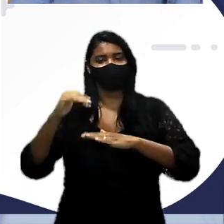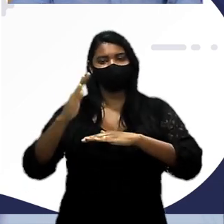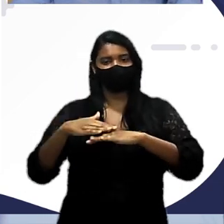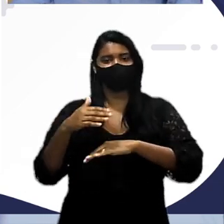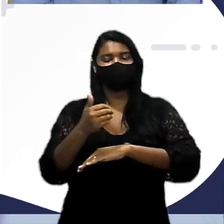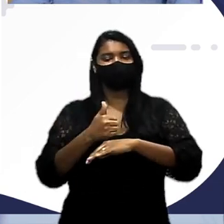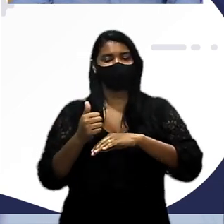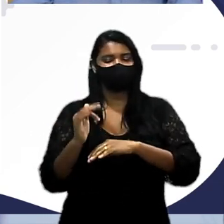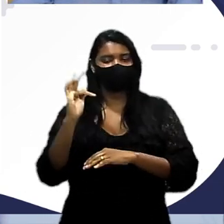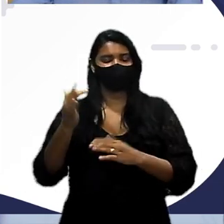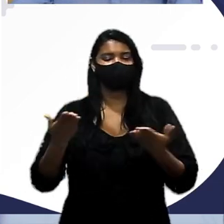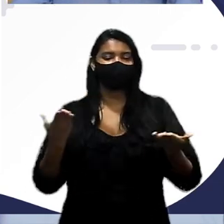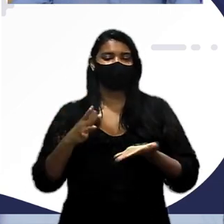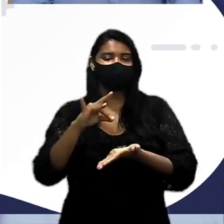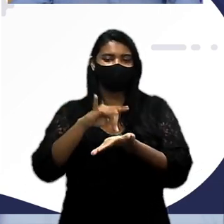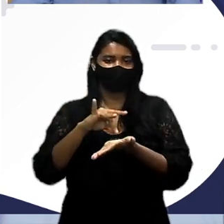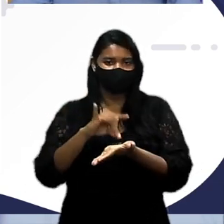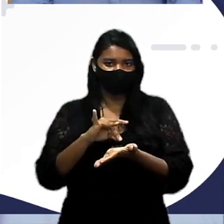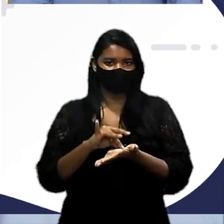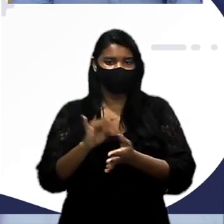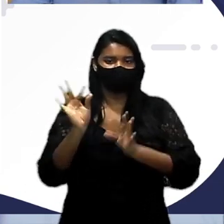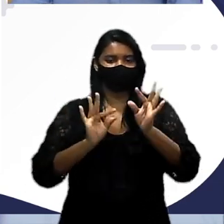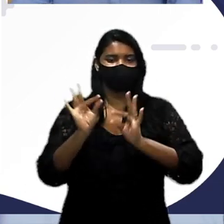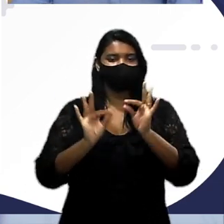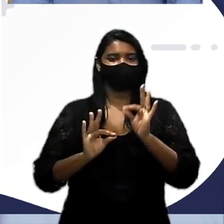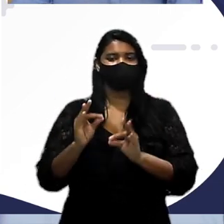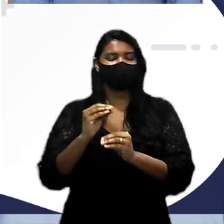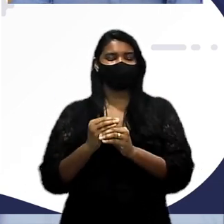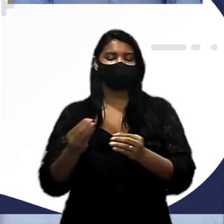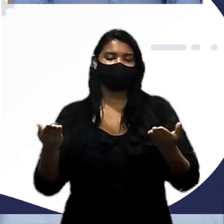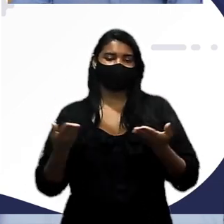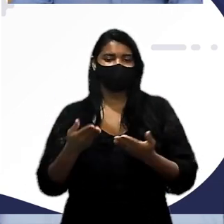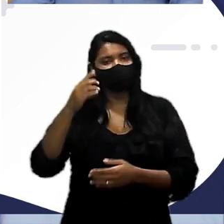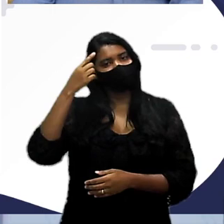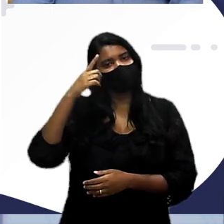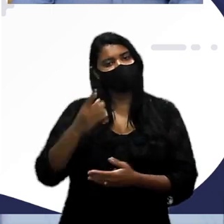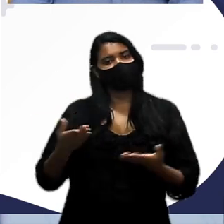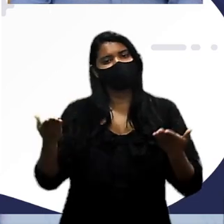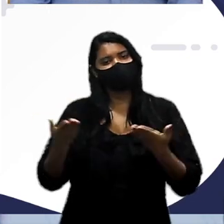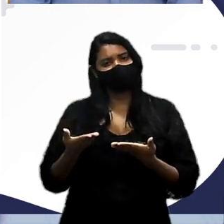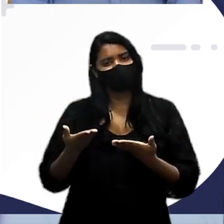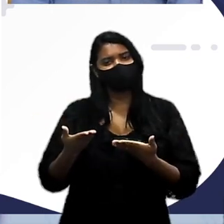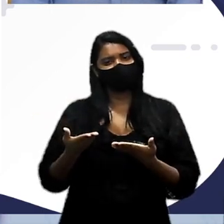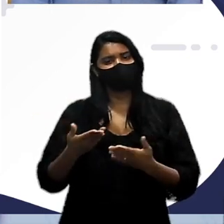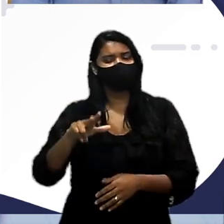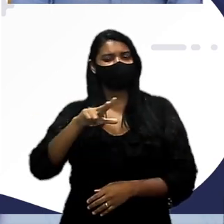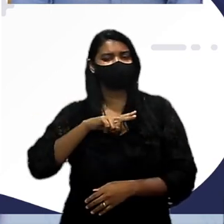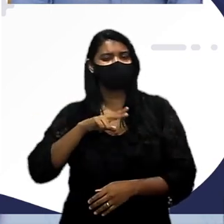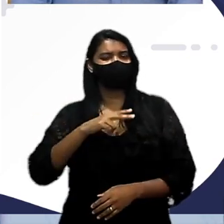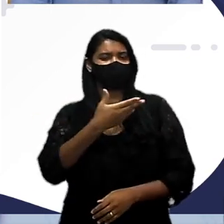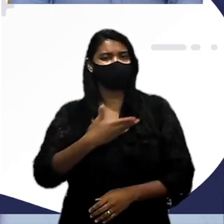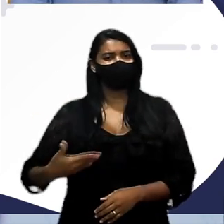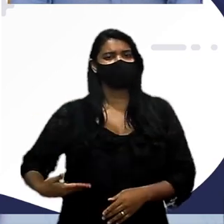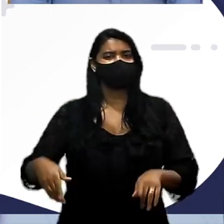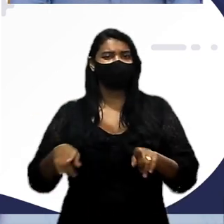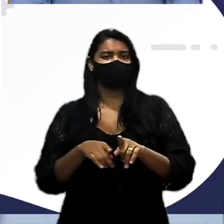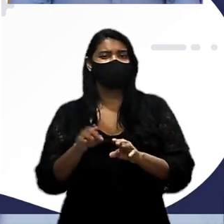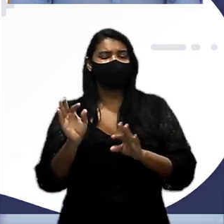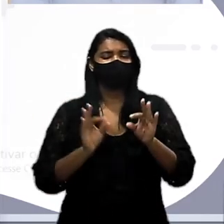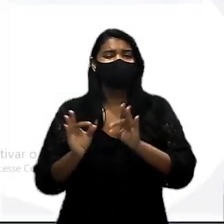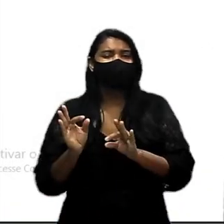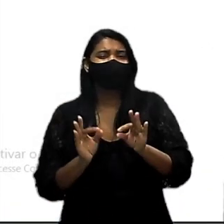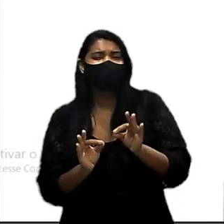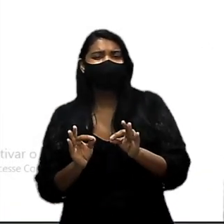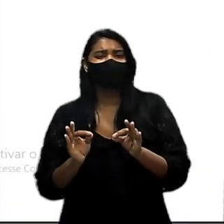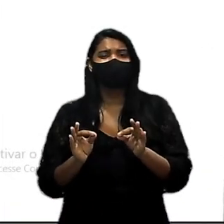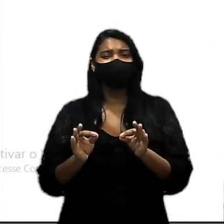sim, é verdade, algumas organizações hoje em dia, tanto públicas como privadas, que ainda não se ajustou muito